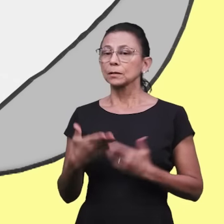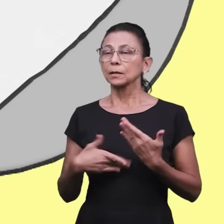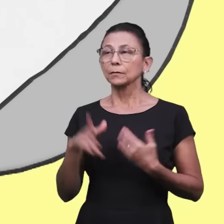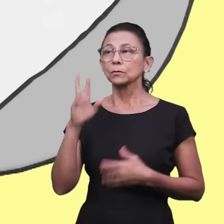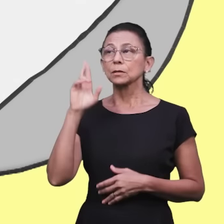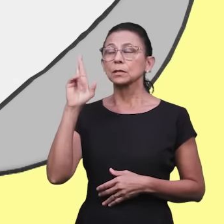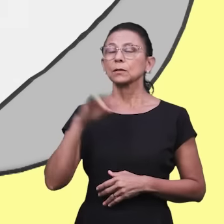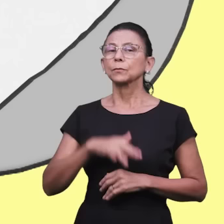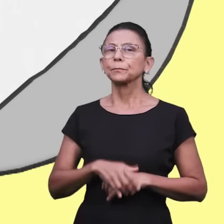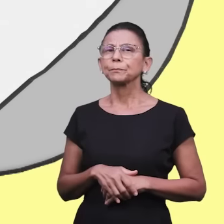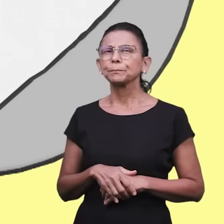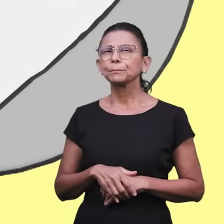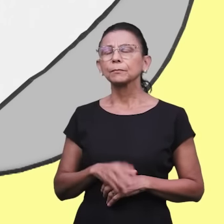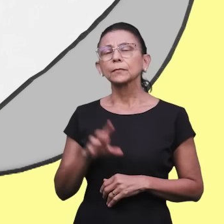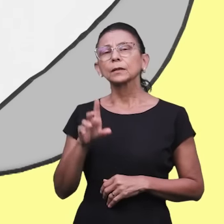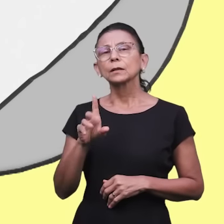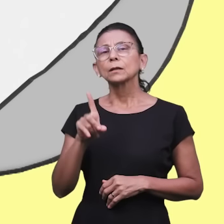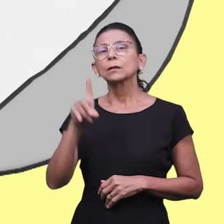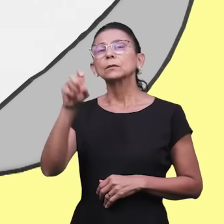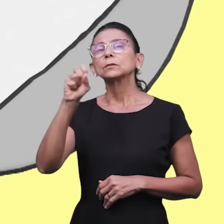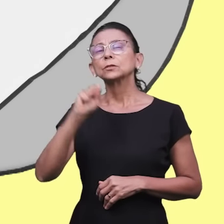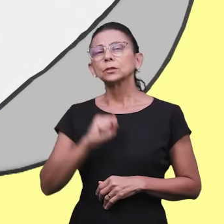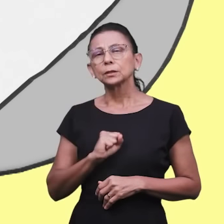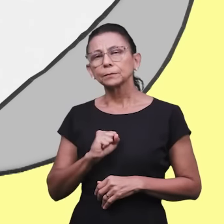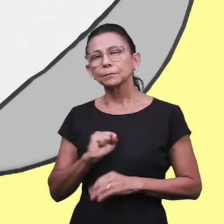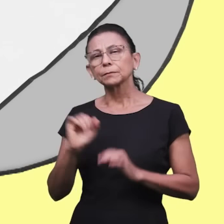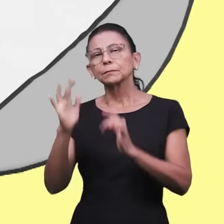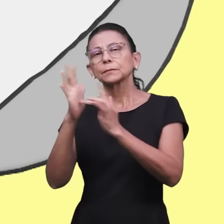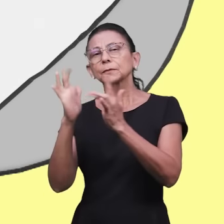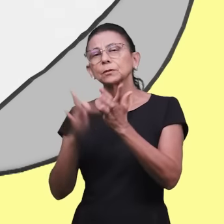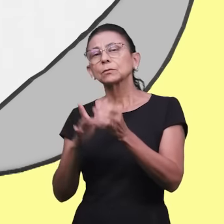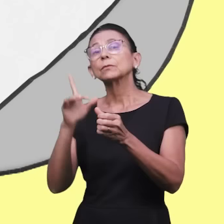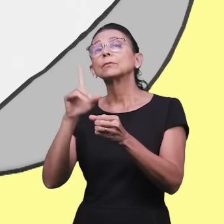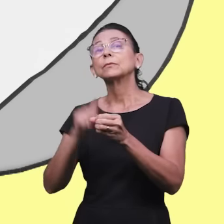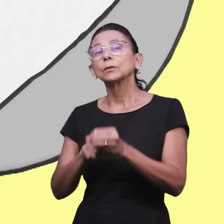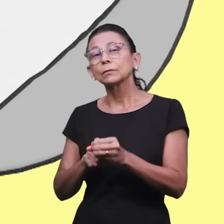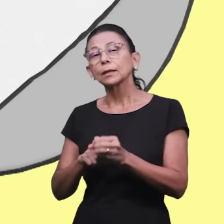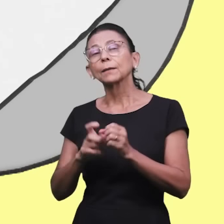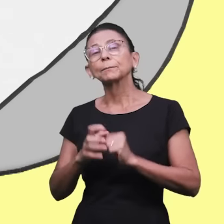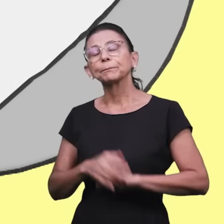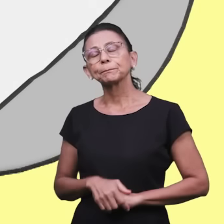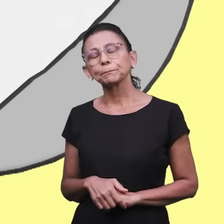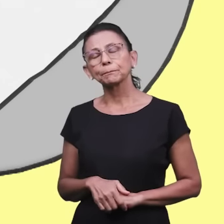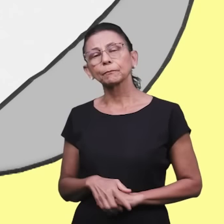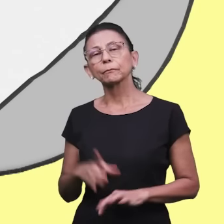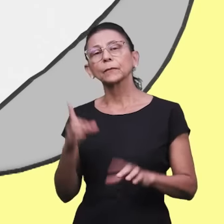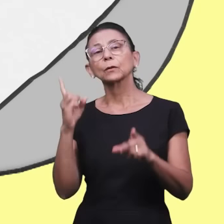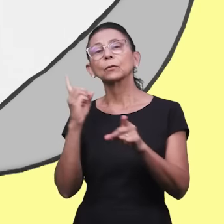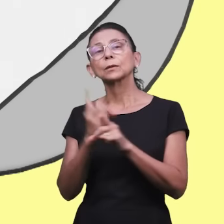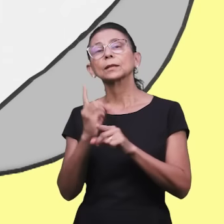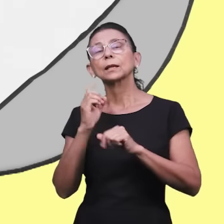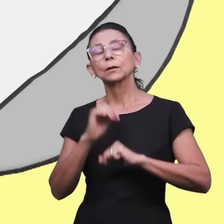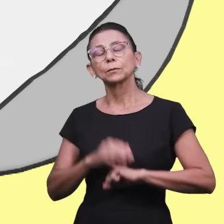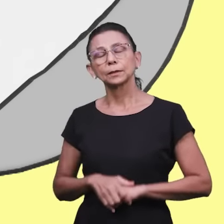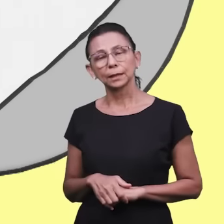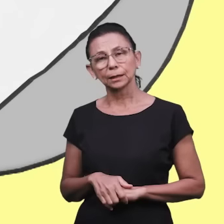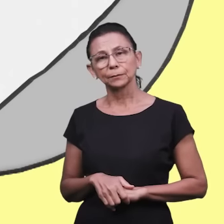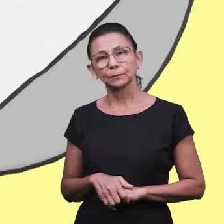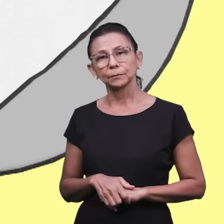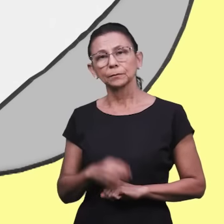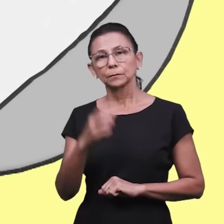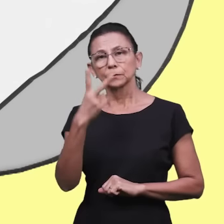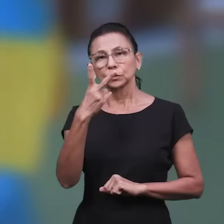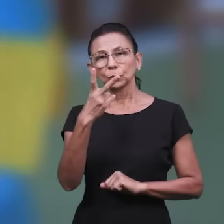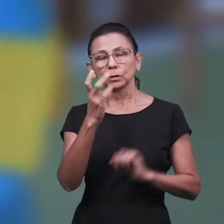voltar, ele vai encontrar uma situação nesta terra, onde dois grupos